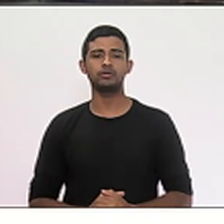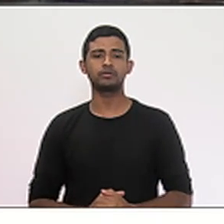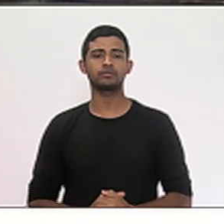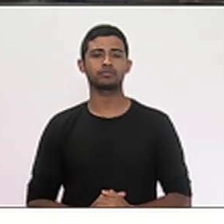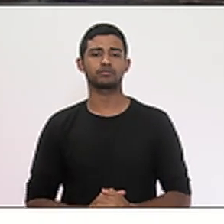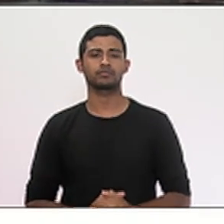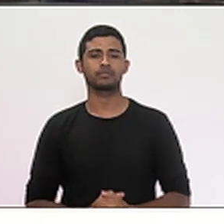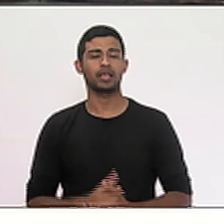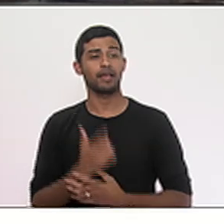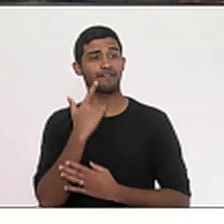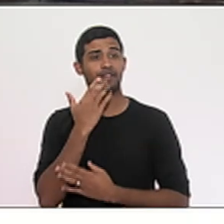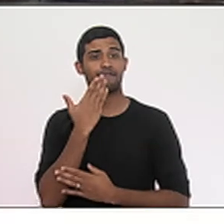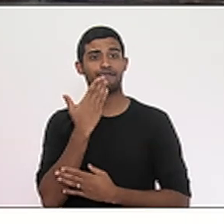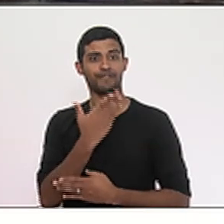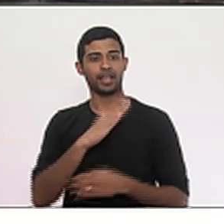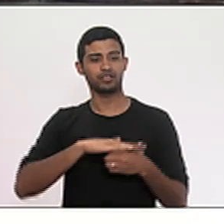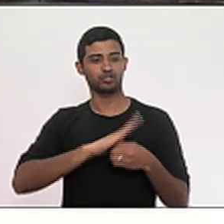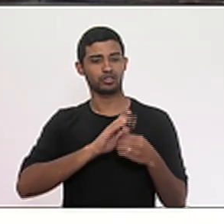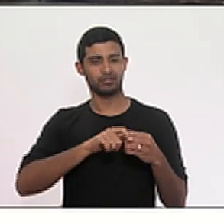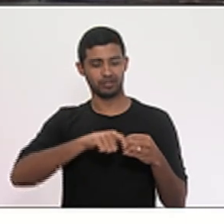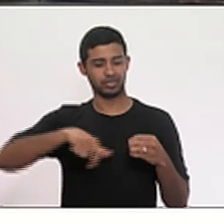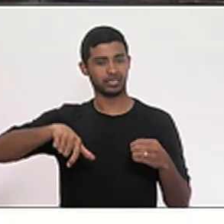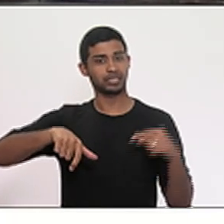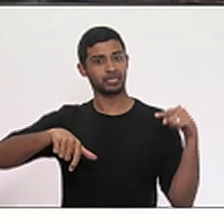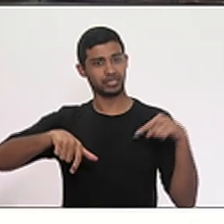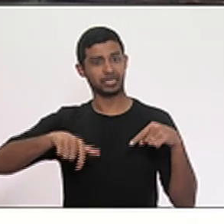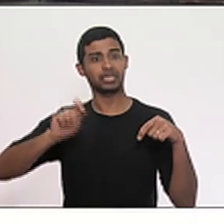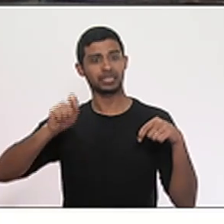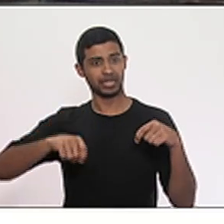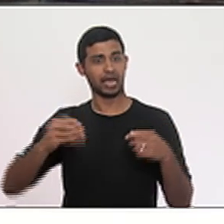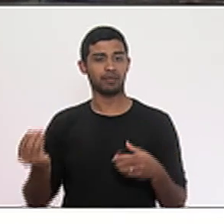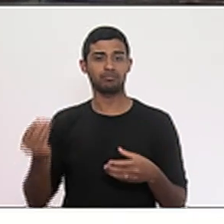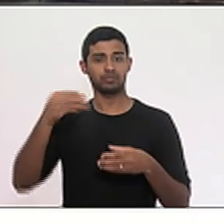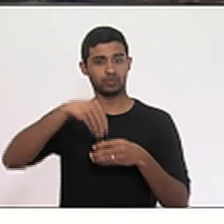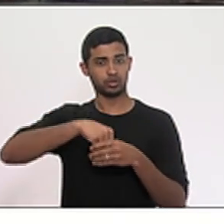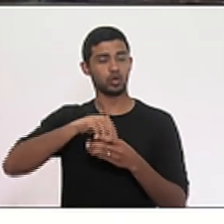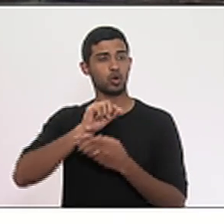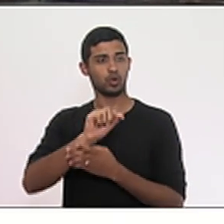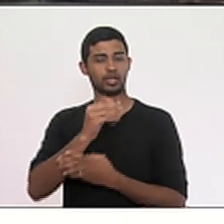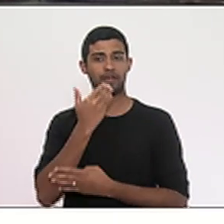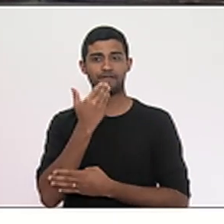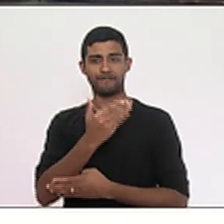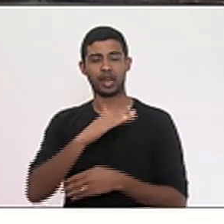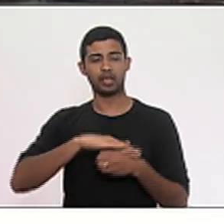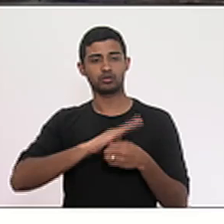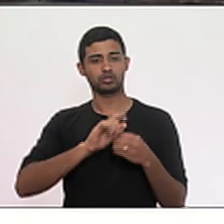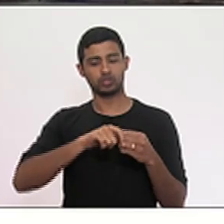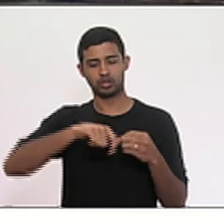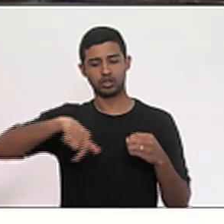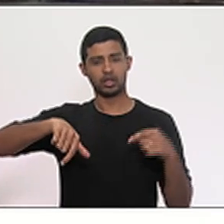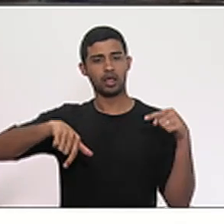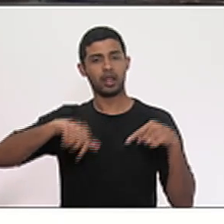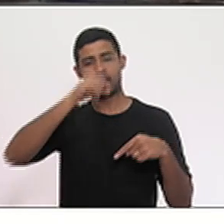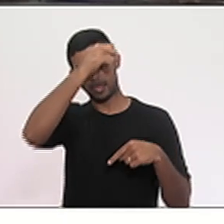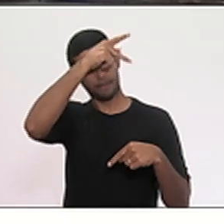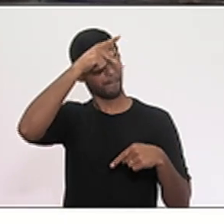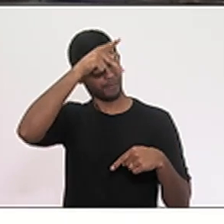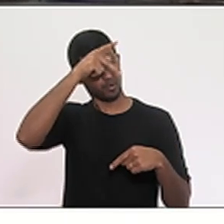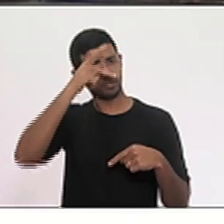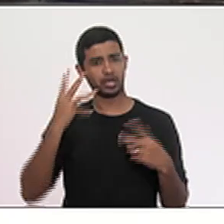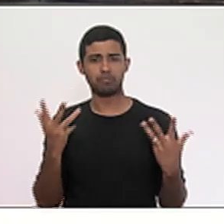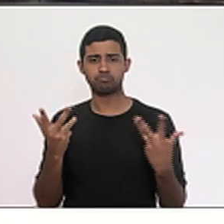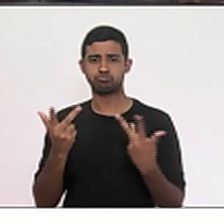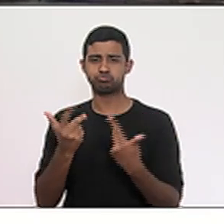essa frente de saneamento, a gente poderia estar inserindo aqui uma frente de saneamento pública de